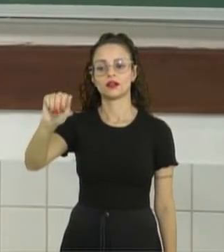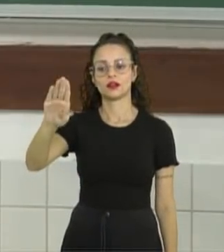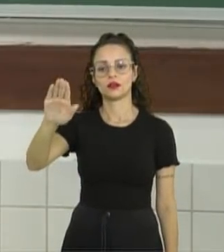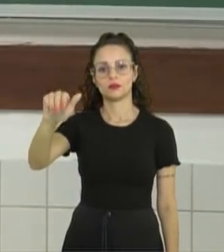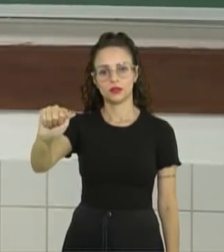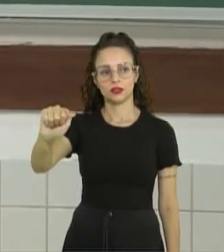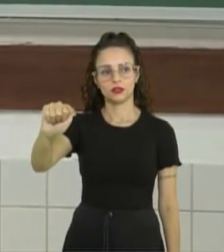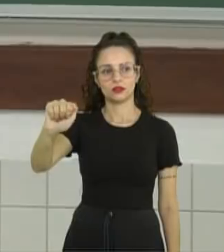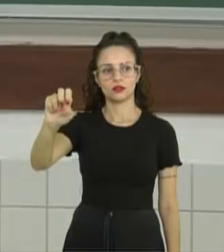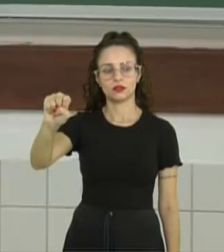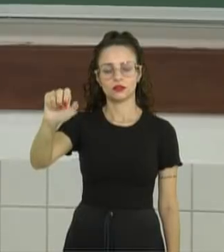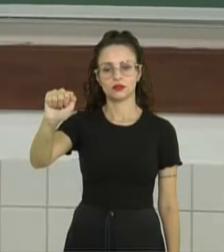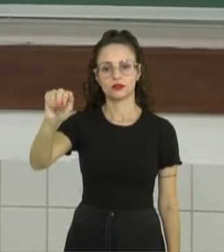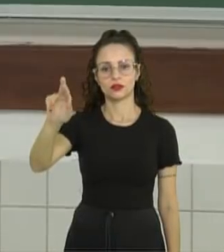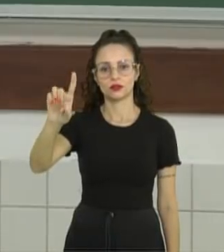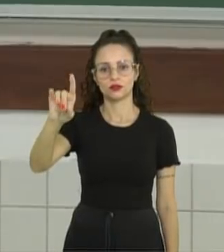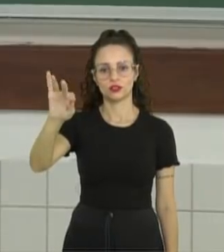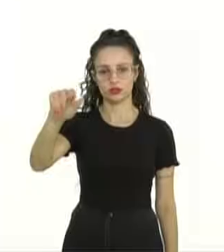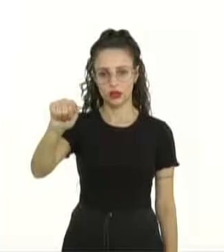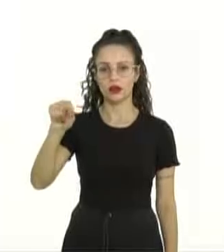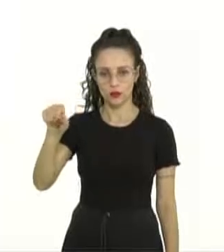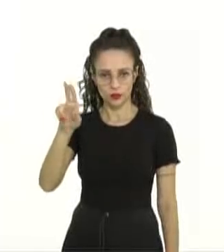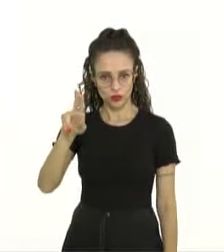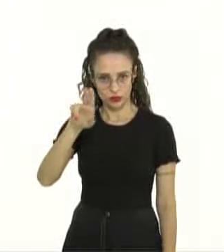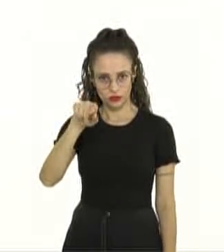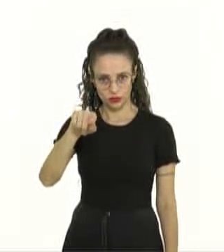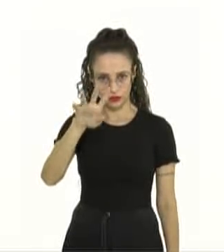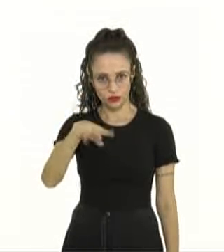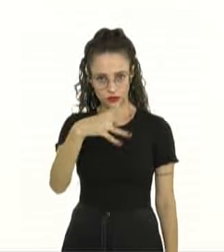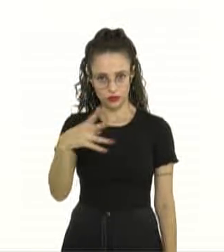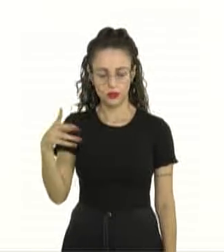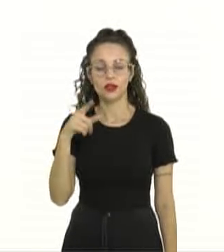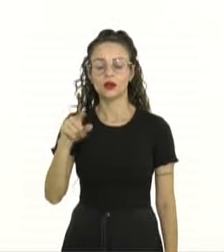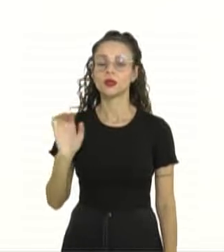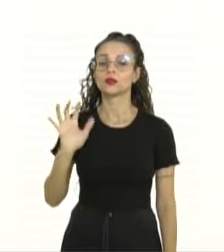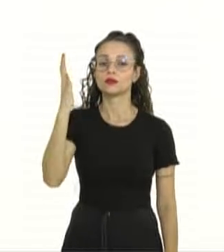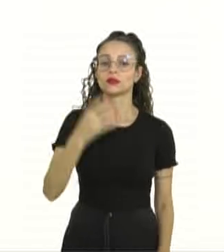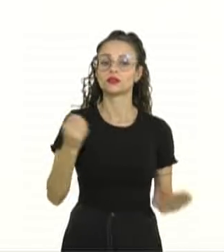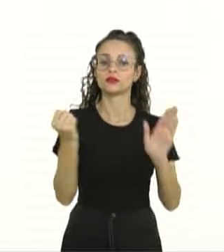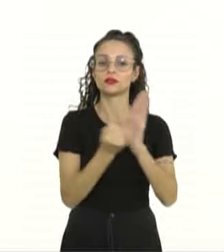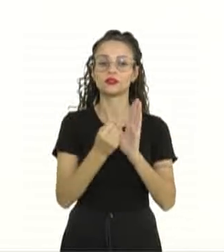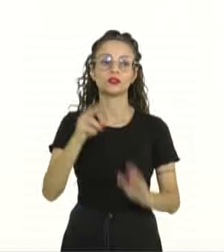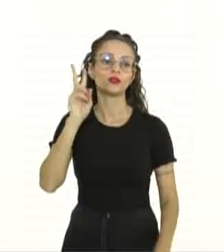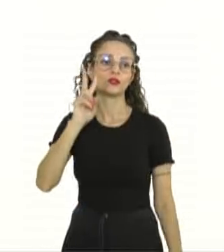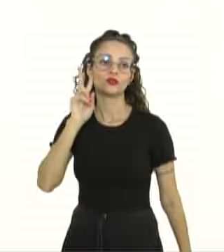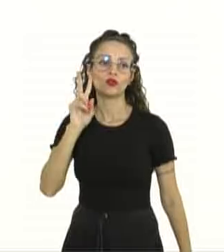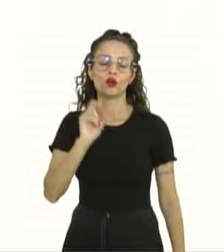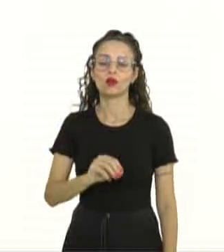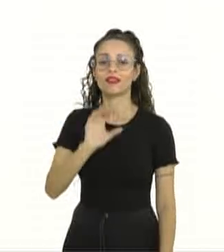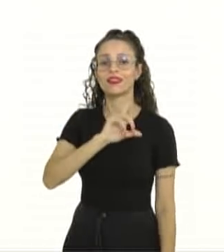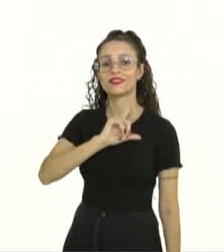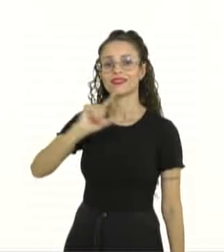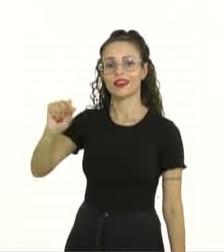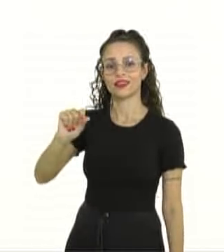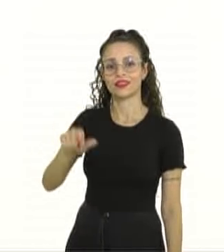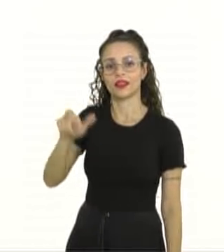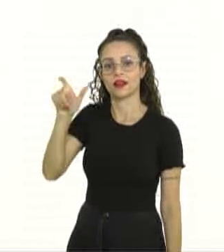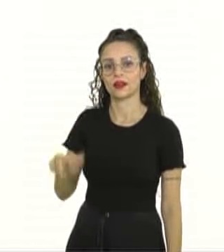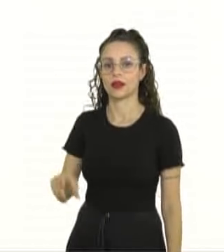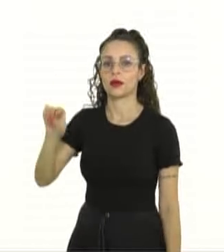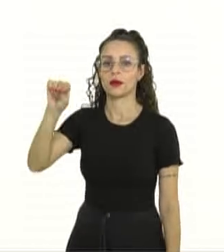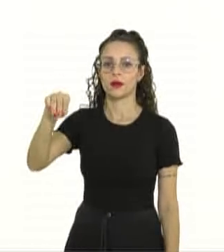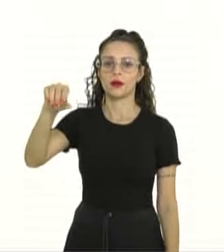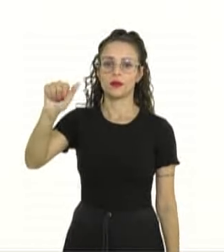esse calendário. Eles utilizam um acontecimento histórico, a saída de Maomé, que estava na cidade de